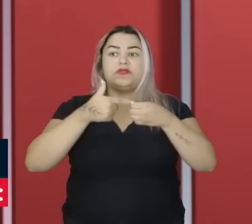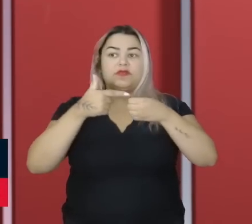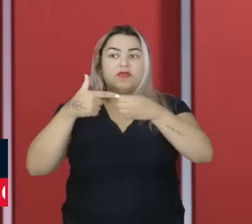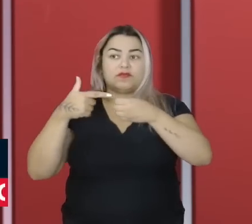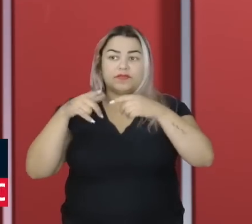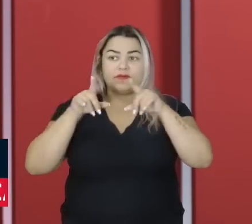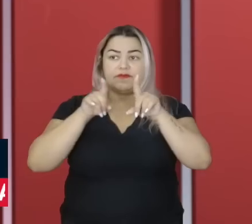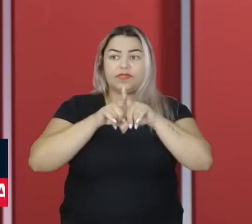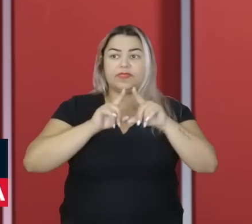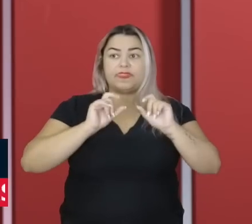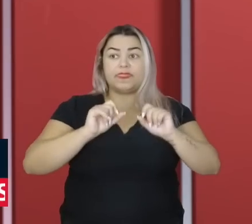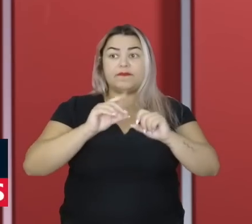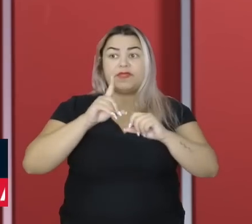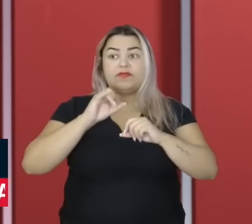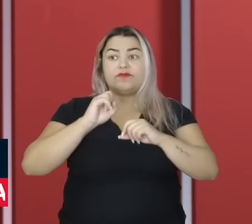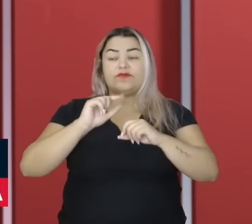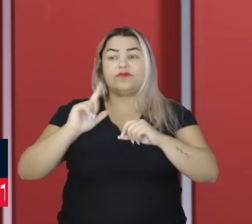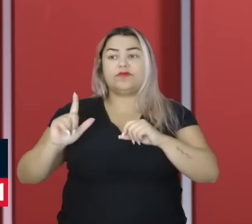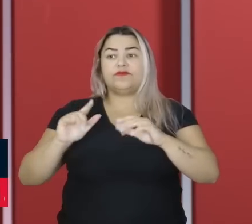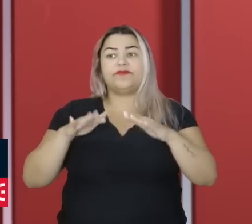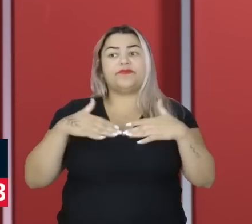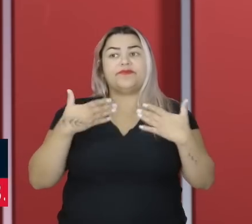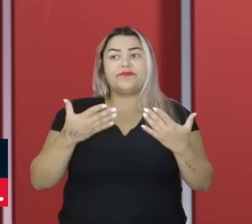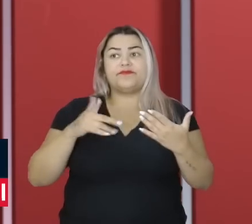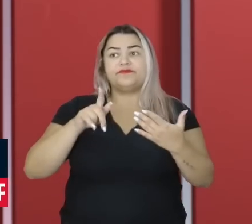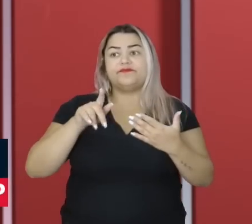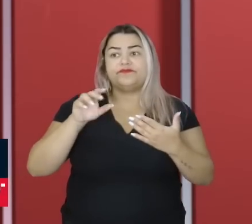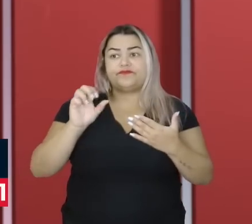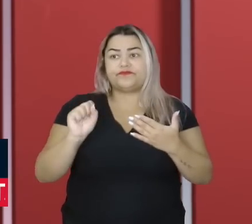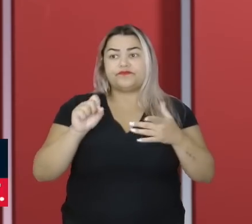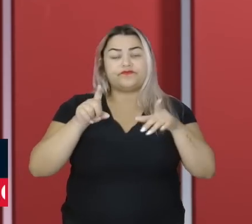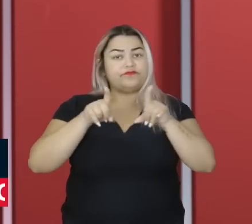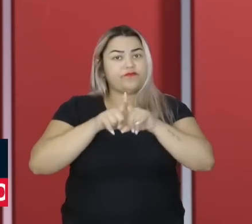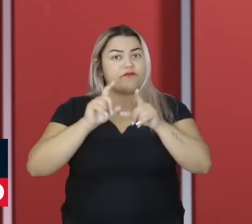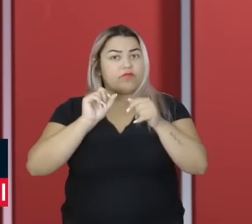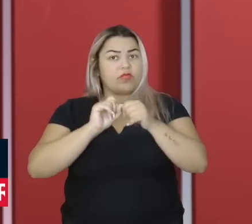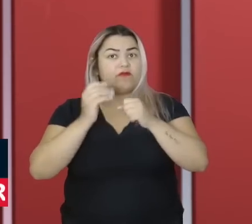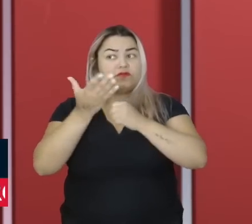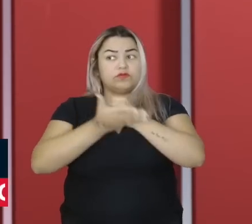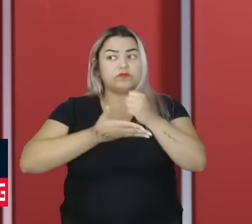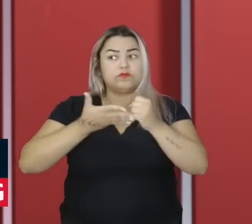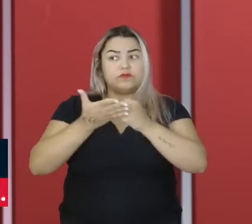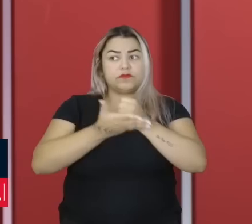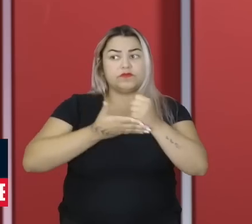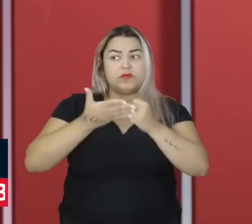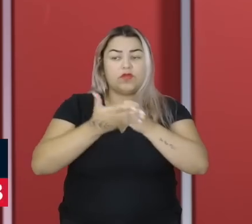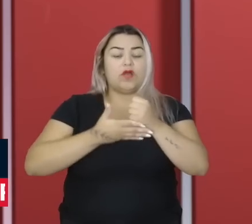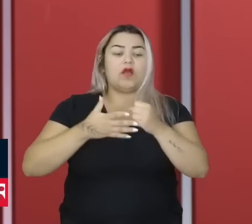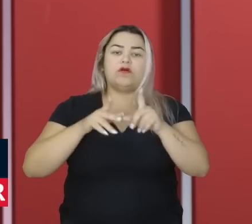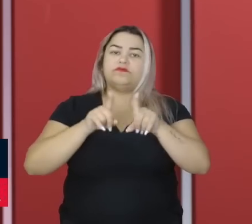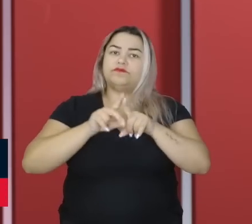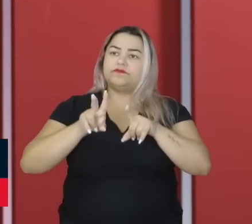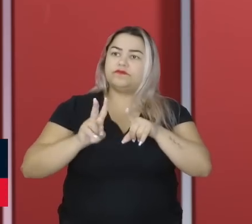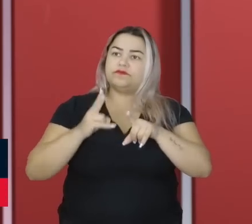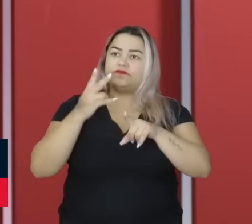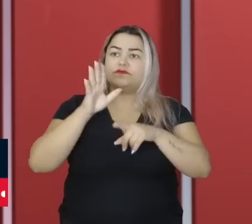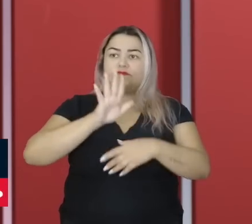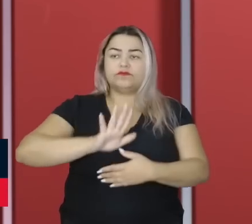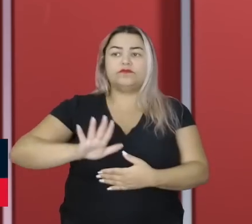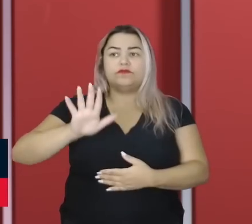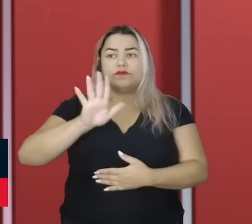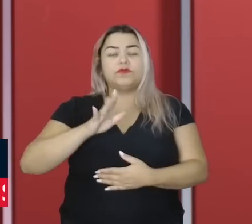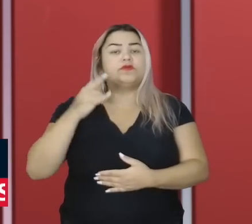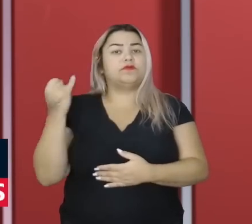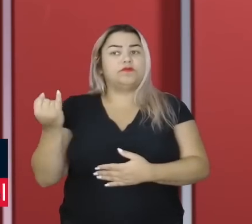gasolina, do diesel, enfim, do gás de cozinha, é feito com base também em referência aos preços nacionais da Petrobras. Isso foi